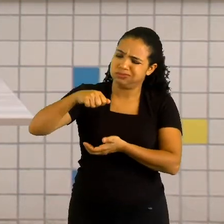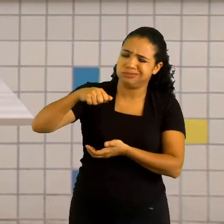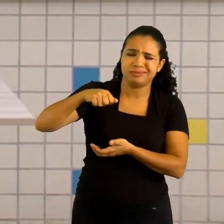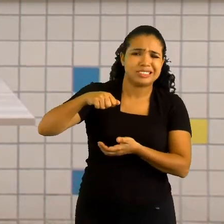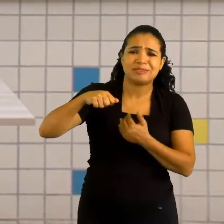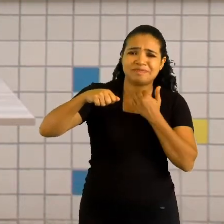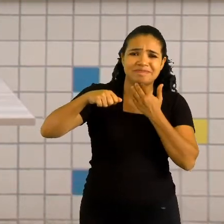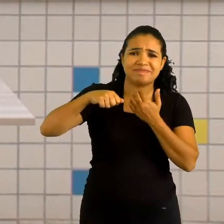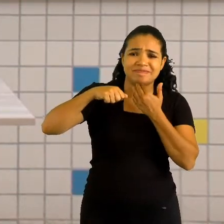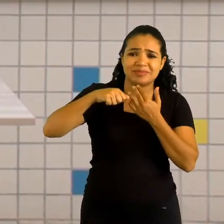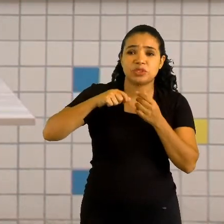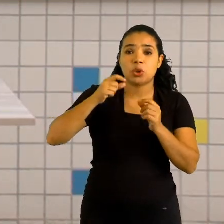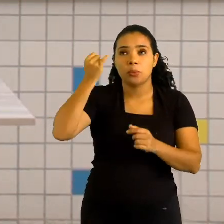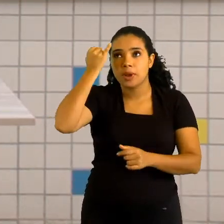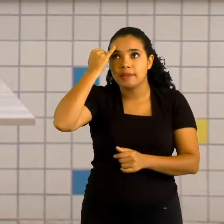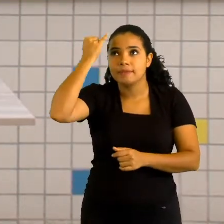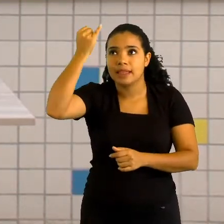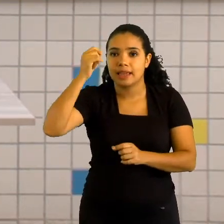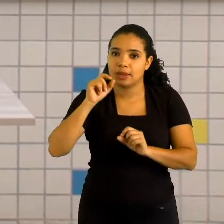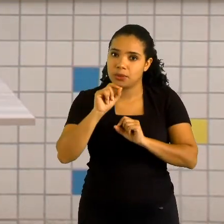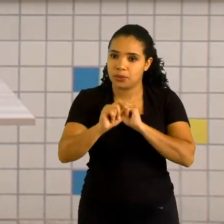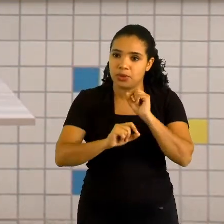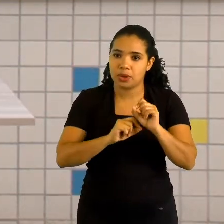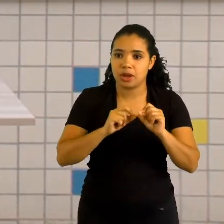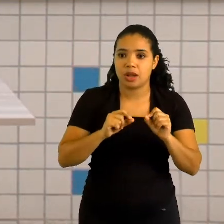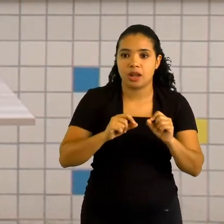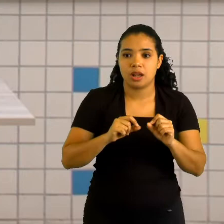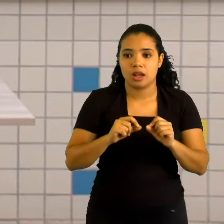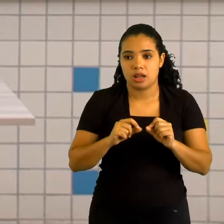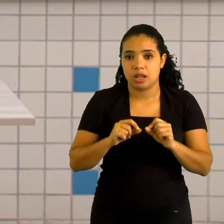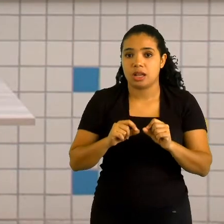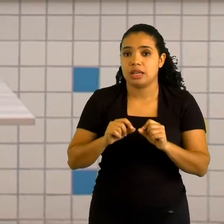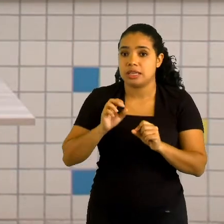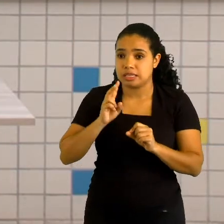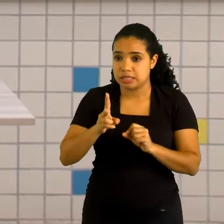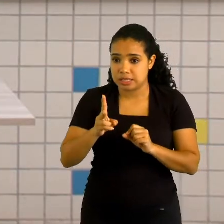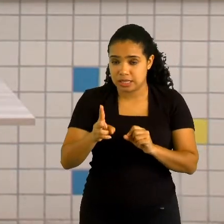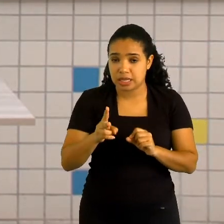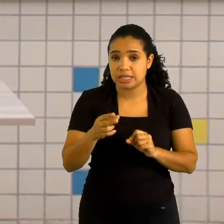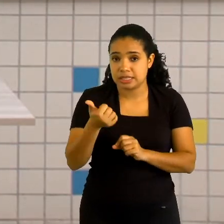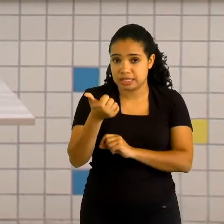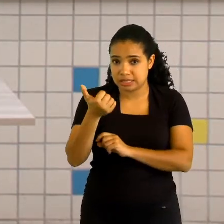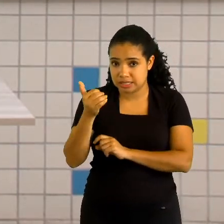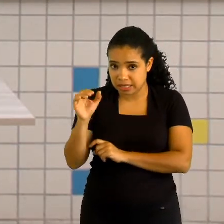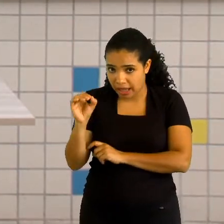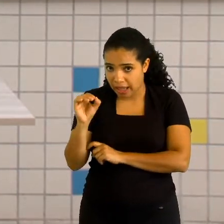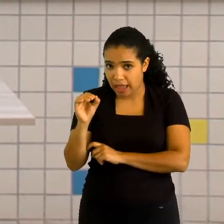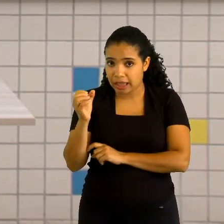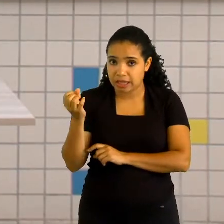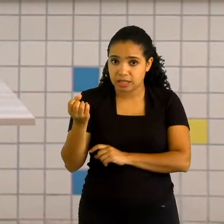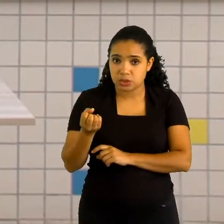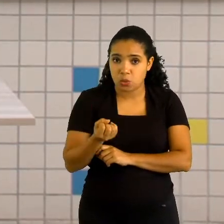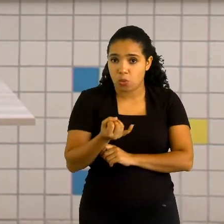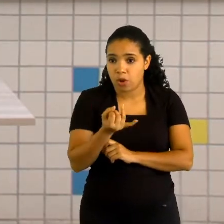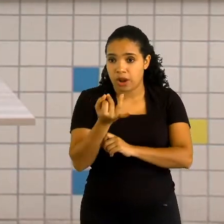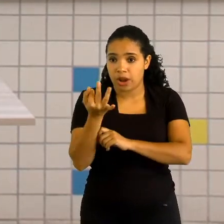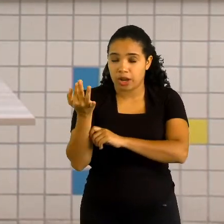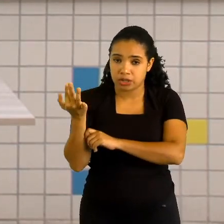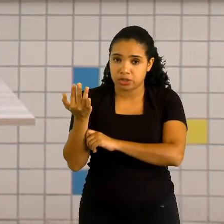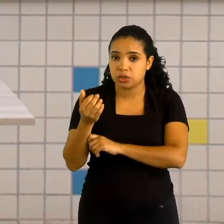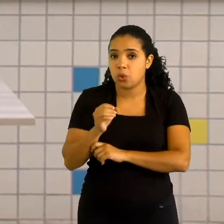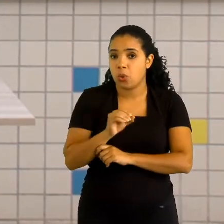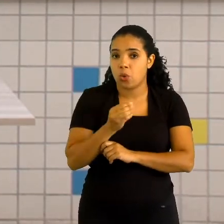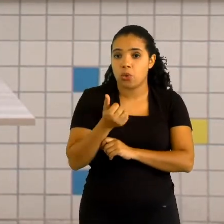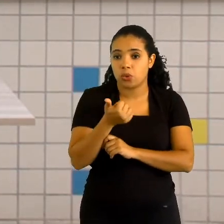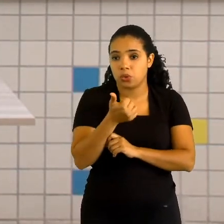mais. O que ele teve uma ideia? Ele falou, vou pegar um outro saco, sempre que eu chegar em 10 quantidades de pedrinha, ou 100, por